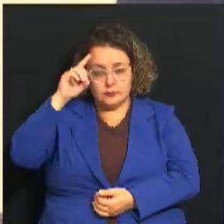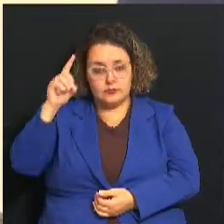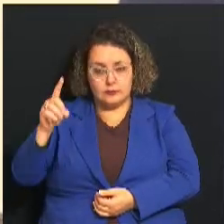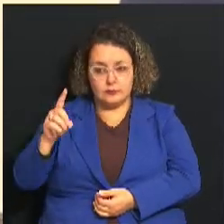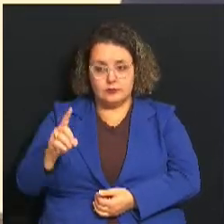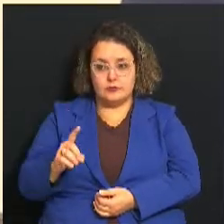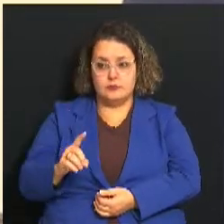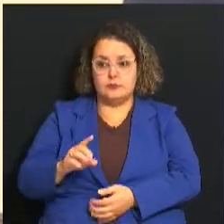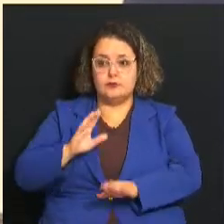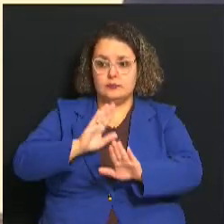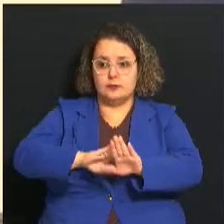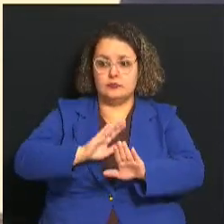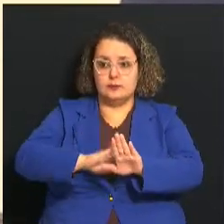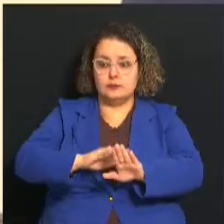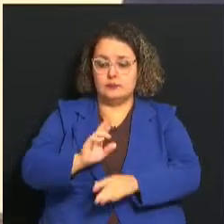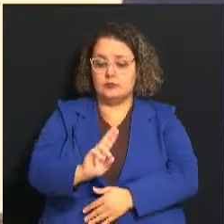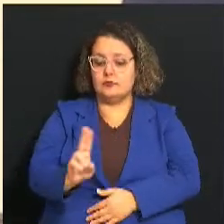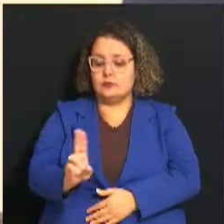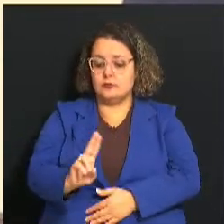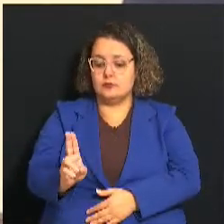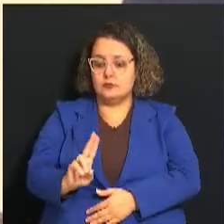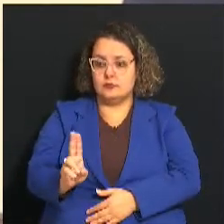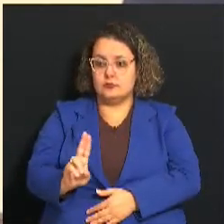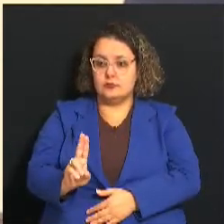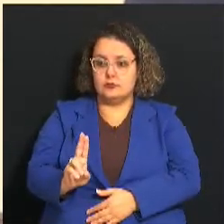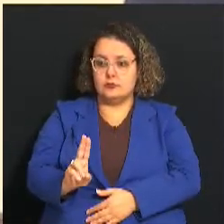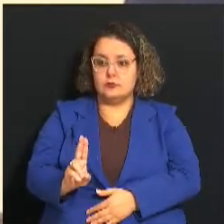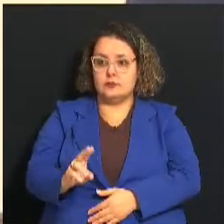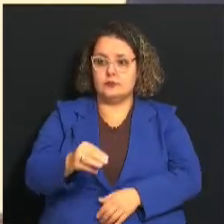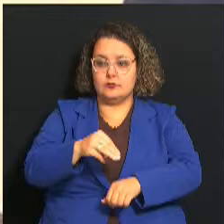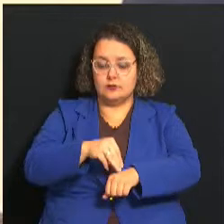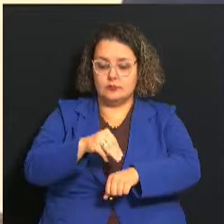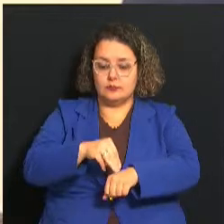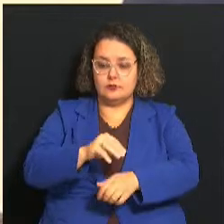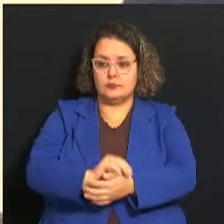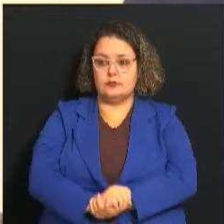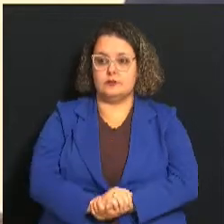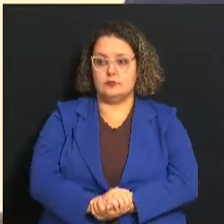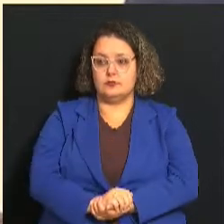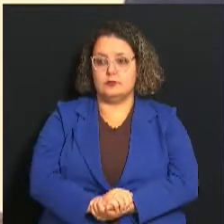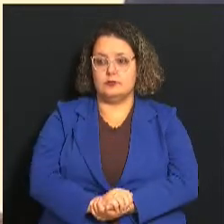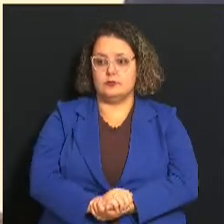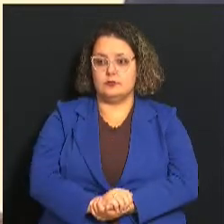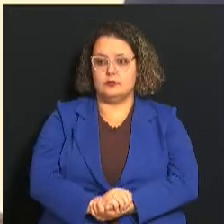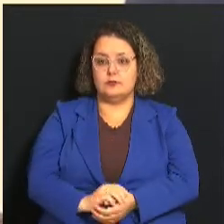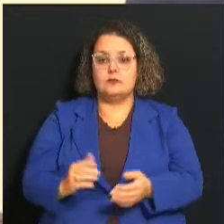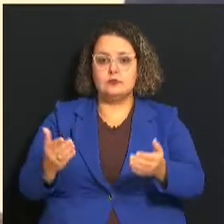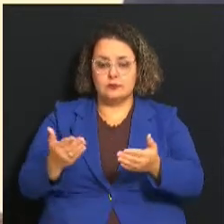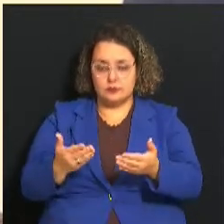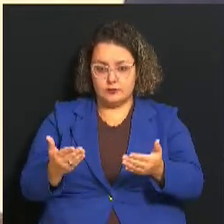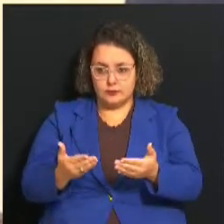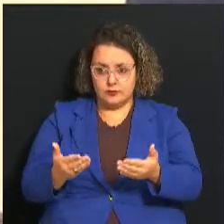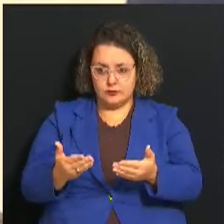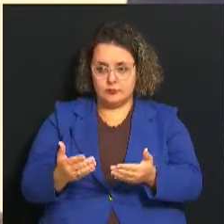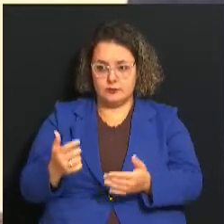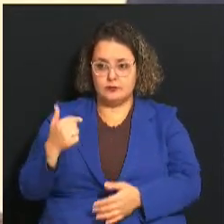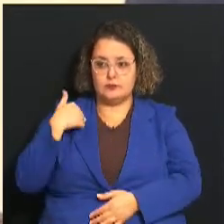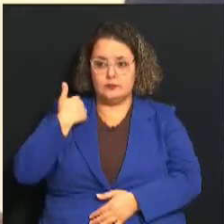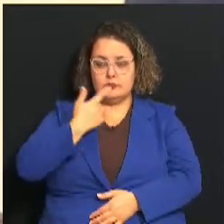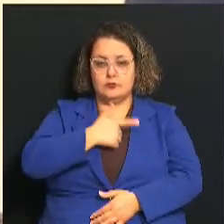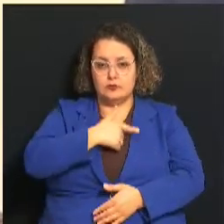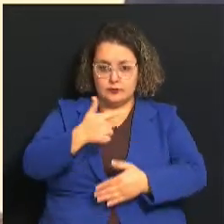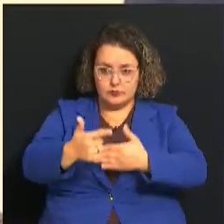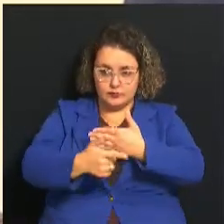do ato de nomeação dos seus membros, né? Então, hoje, o nosso papel